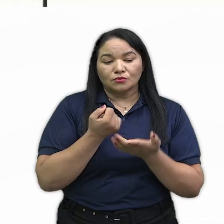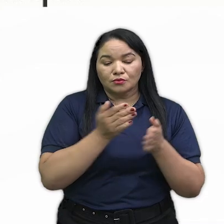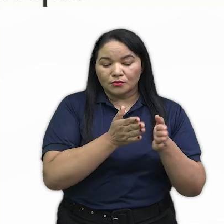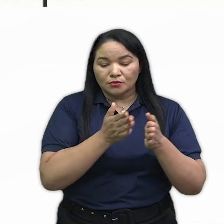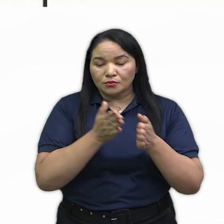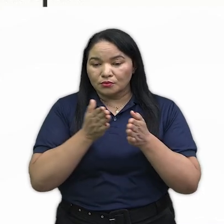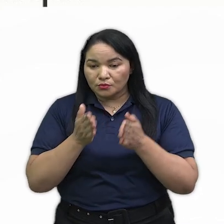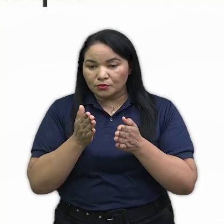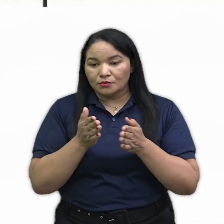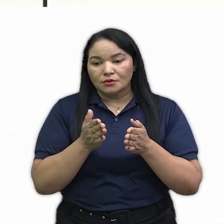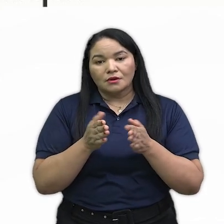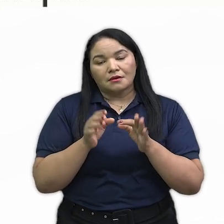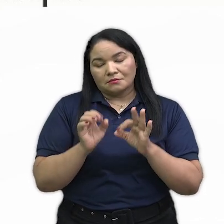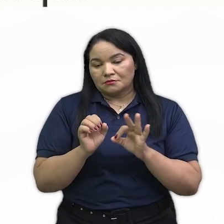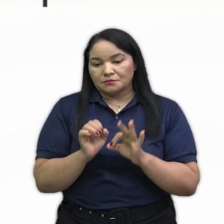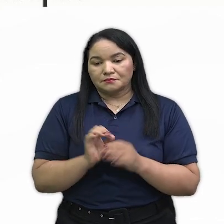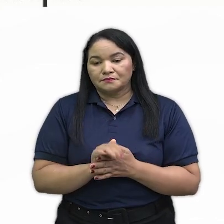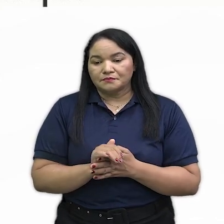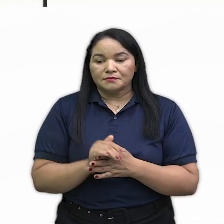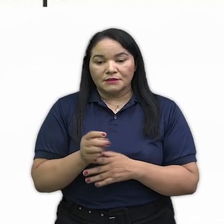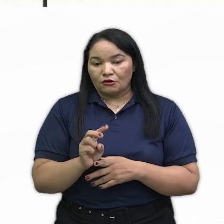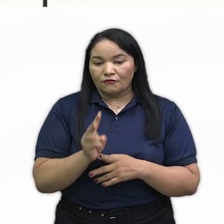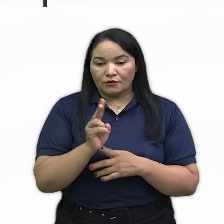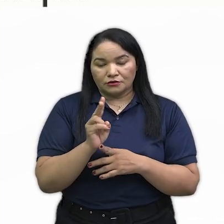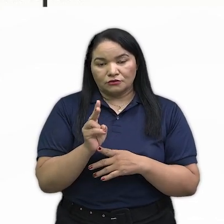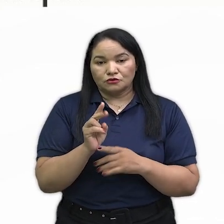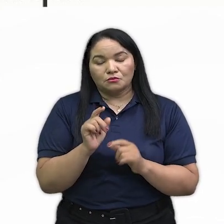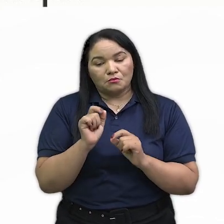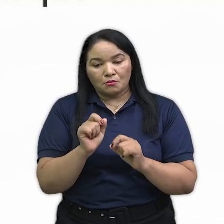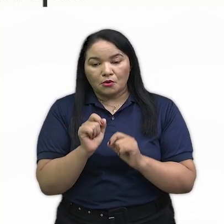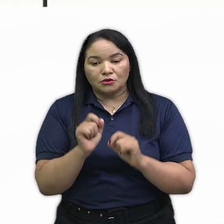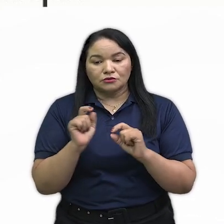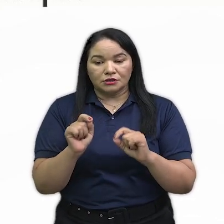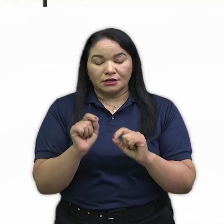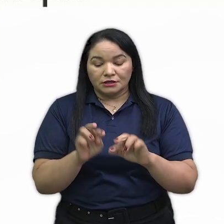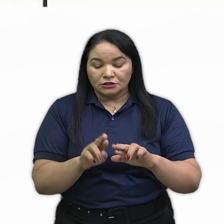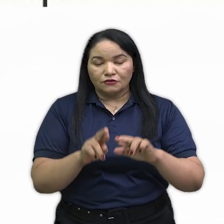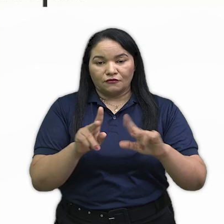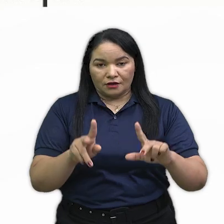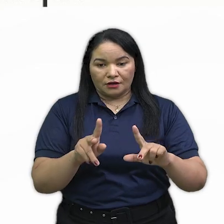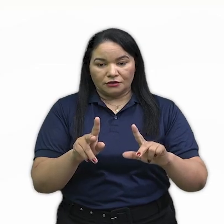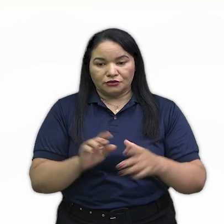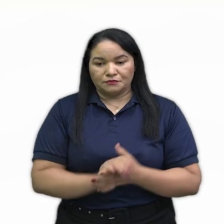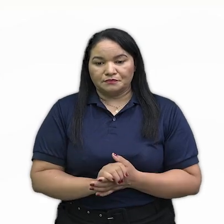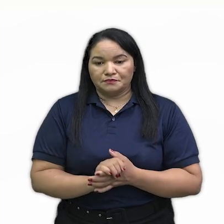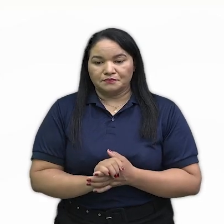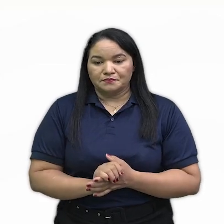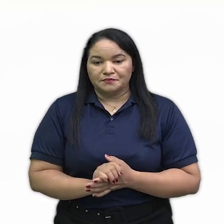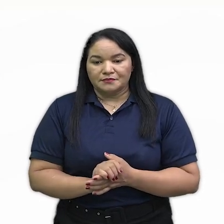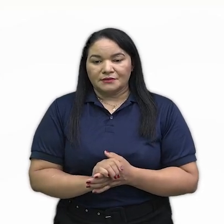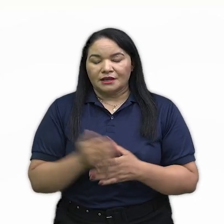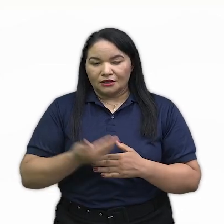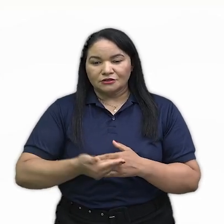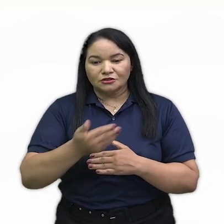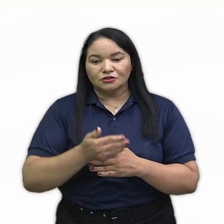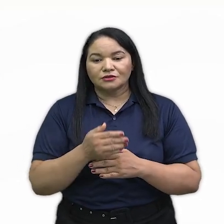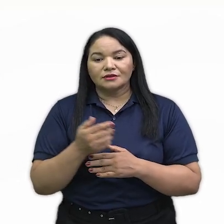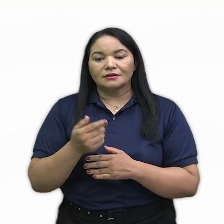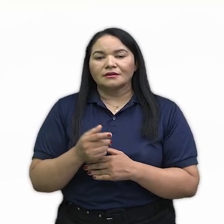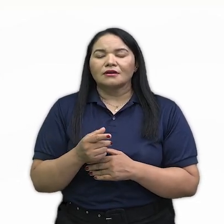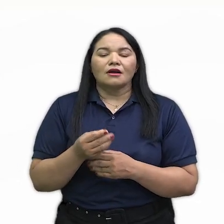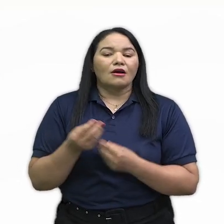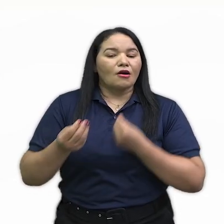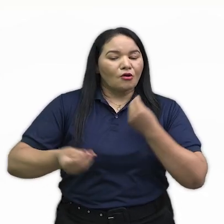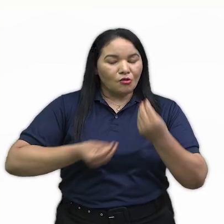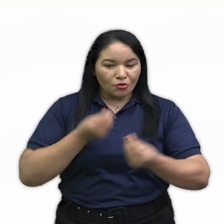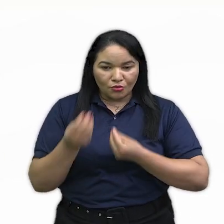menos uniformemente, ou seja, valores muito divergentes. Seguindo em frente, então, como